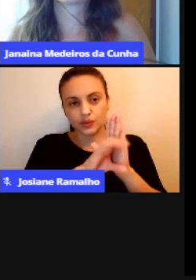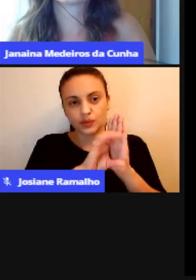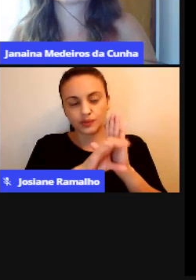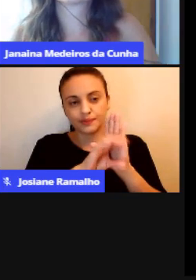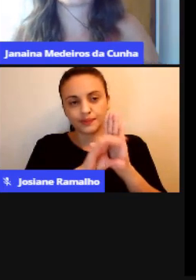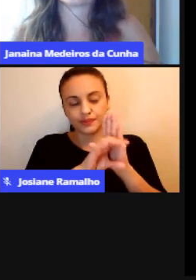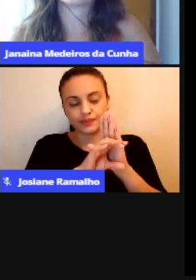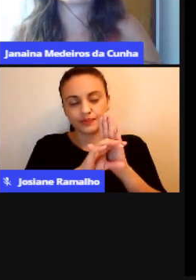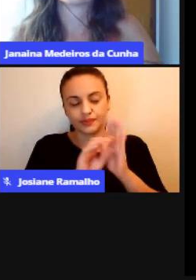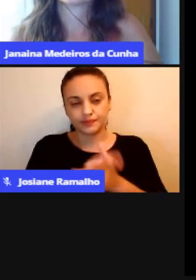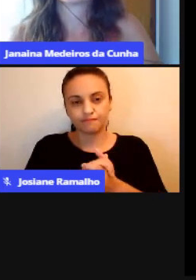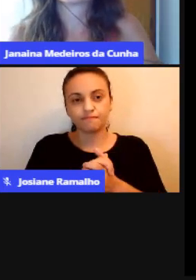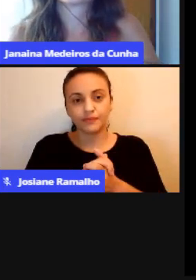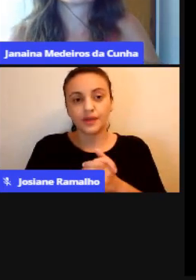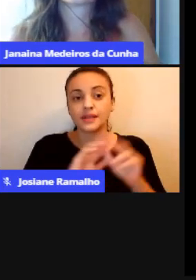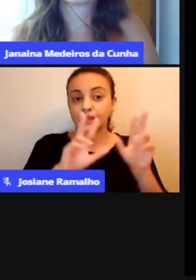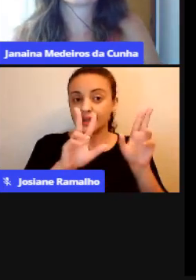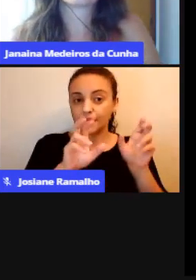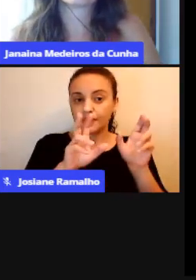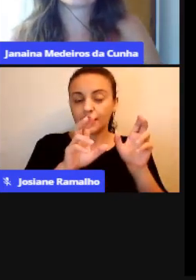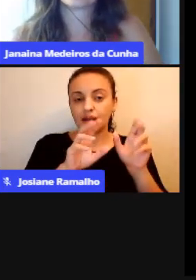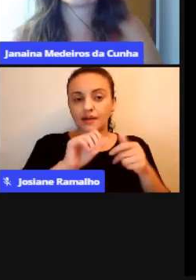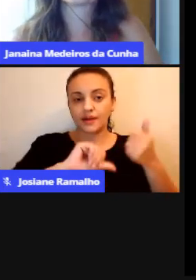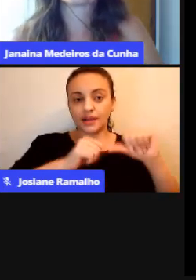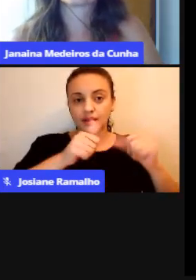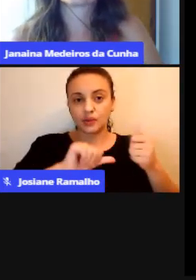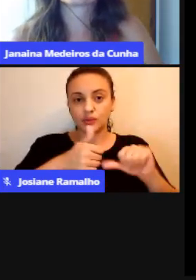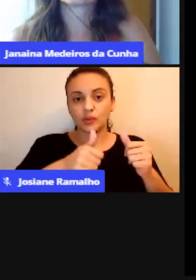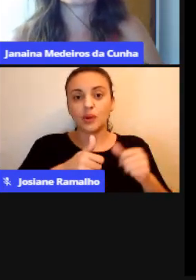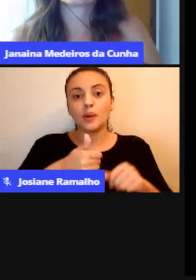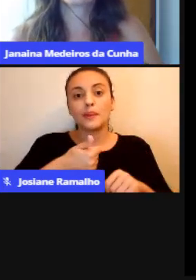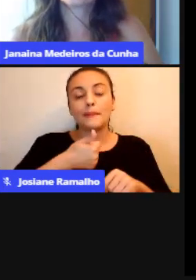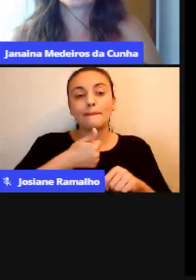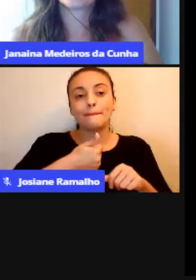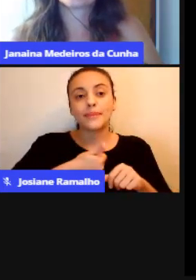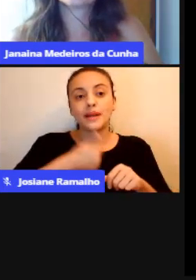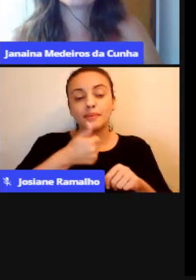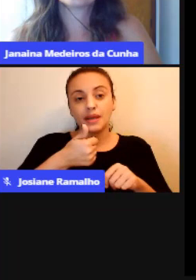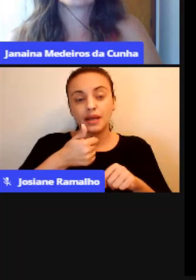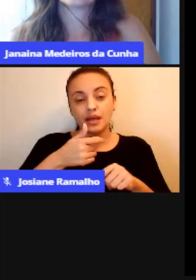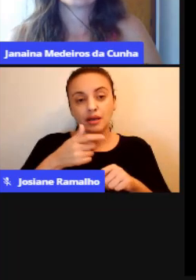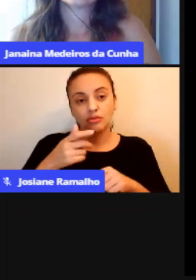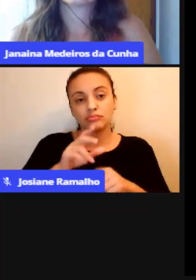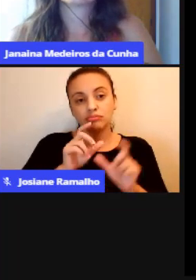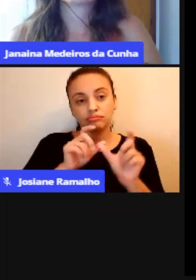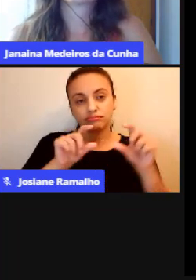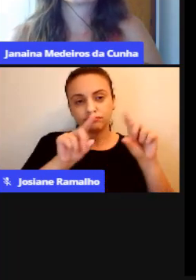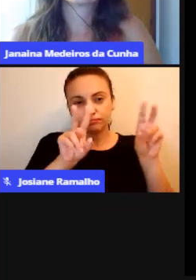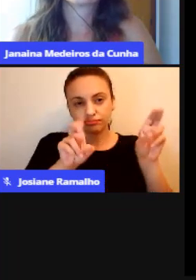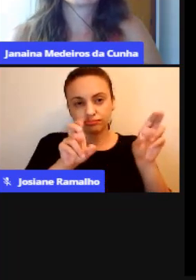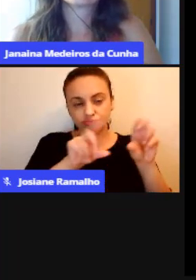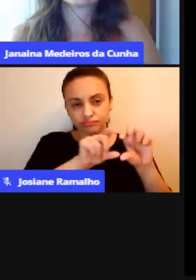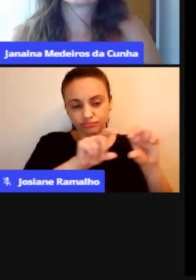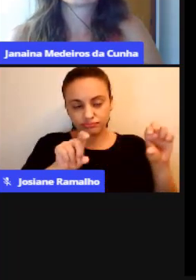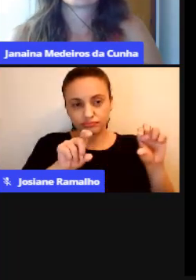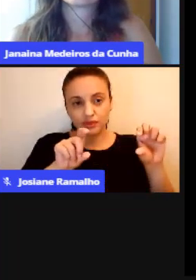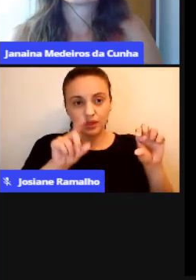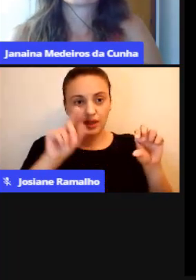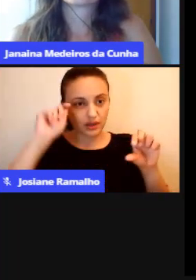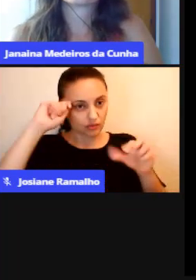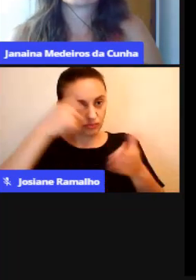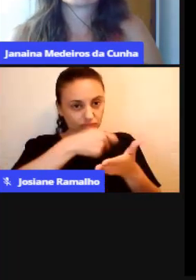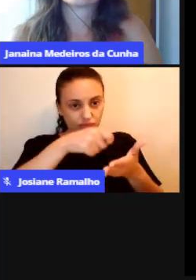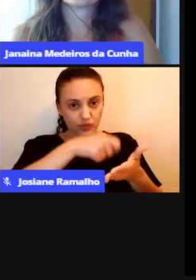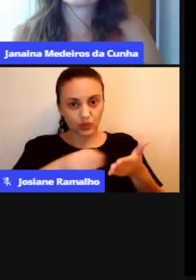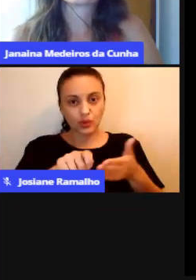sobre avaliação, né? Nós trouxemos uma fala de Lucchesi, que é um grande estudioso